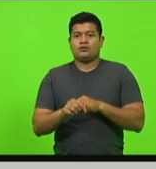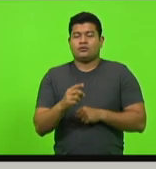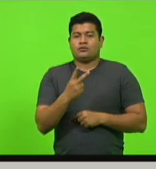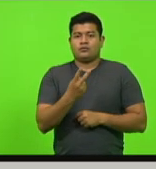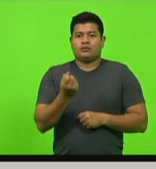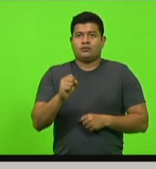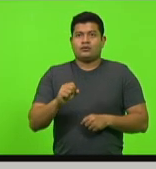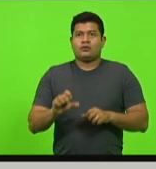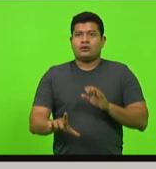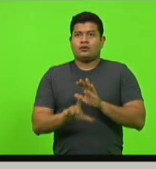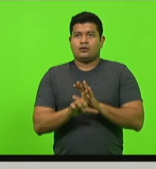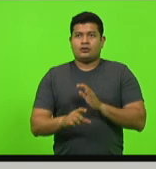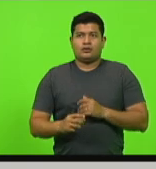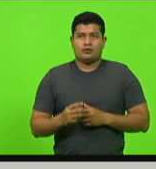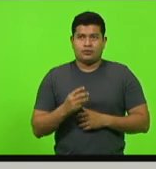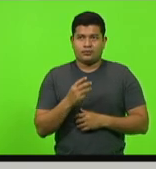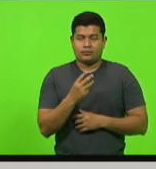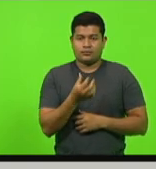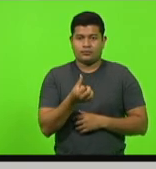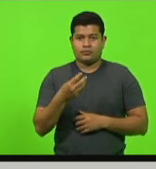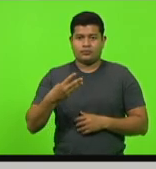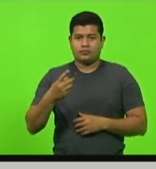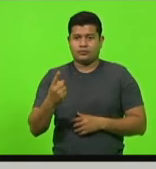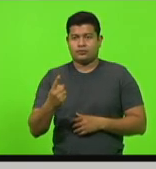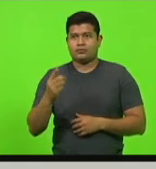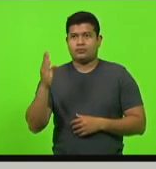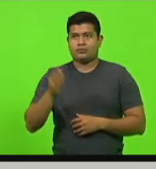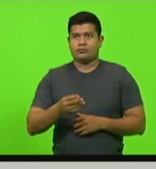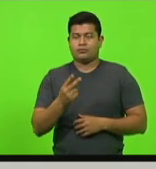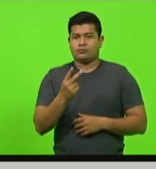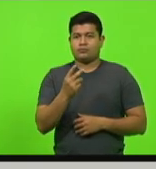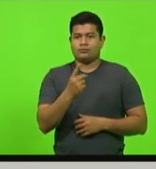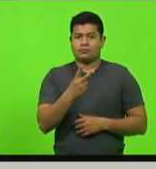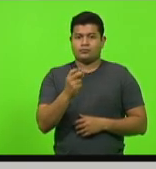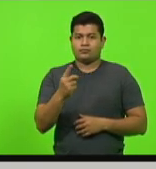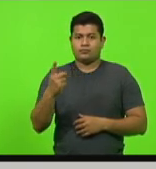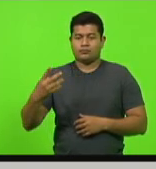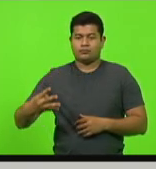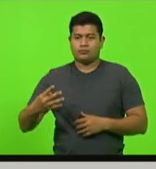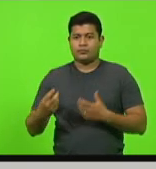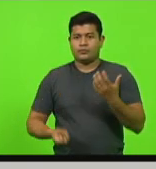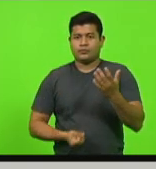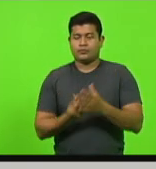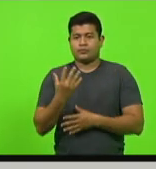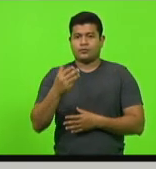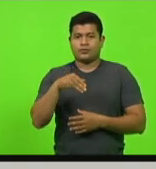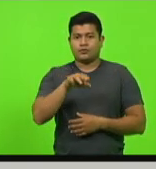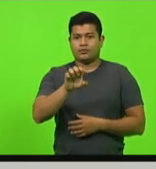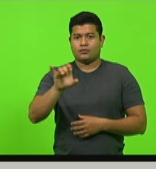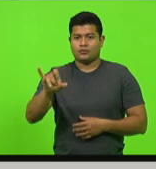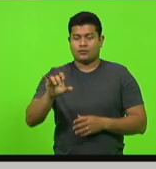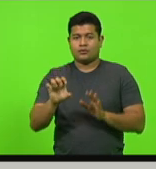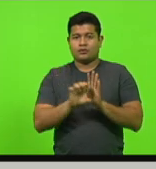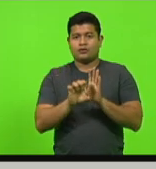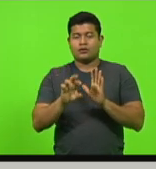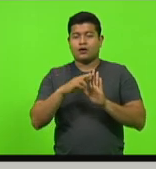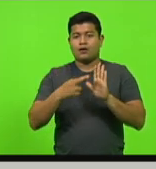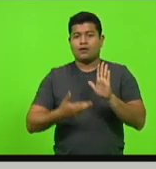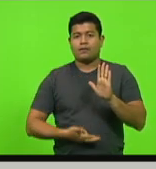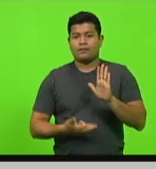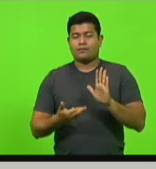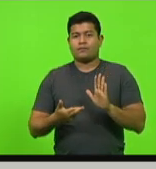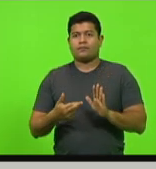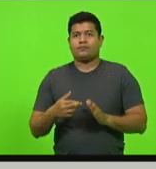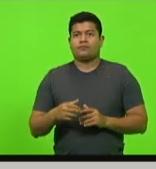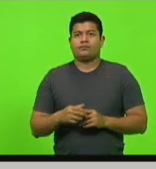de 2014, que institui o Estatuto Estadual da Microempresa, da Empresa de Pequeno Porte, do Microempreendedor Individual e da